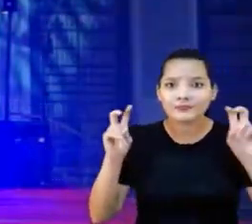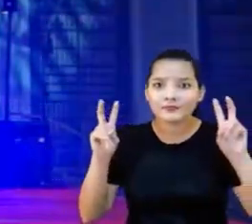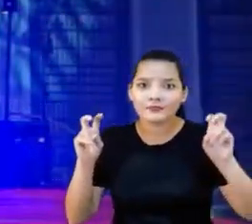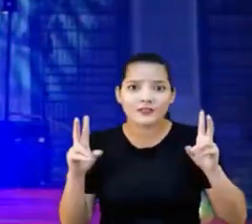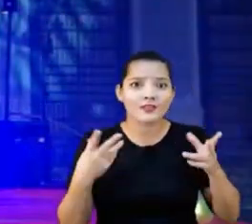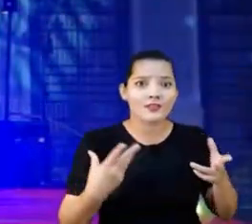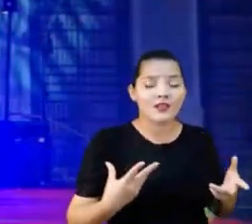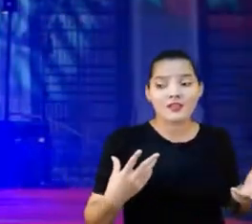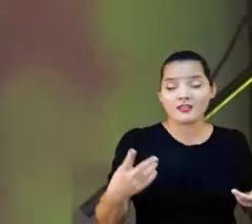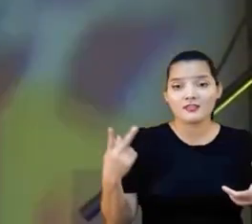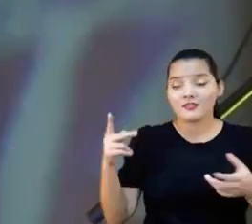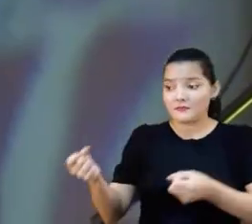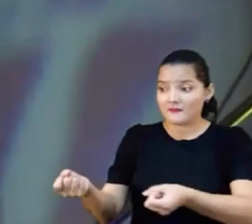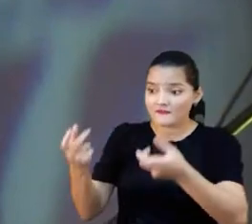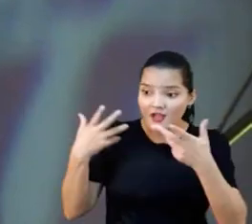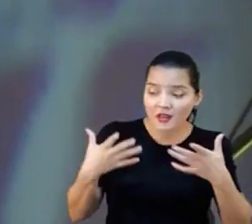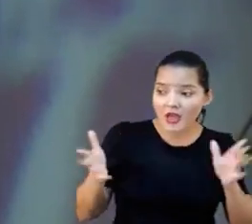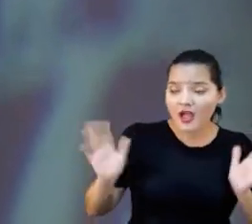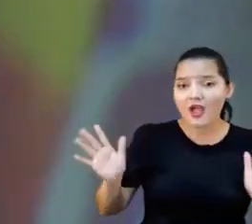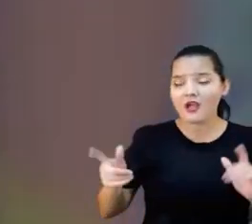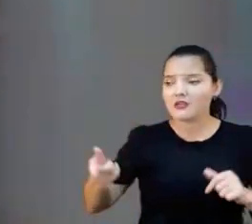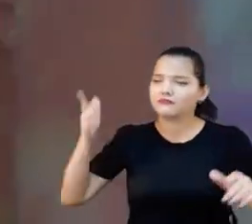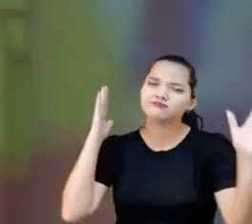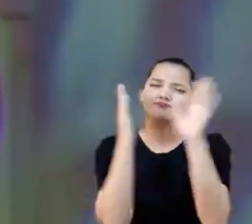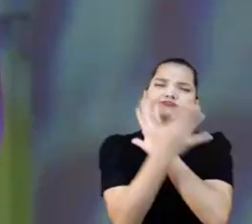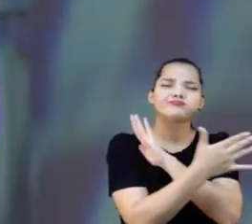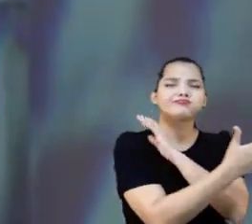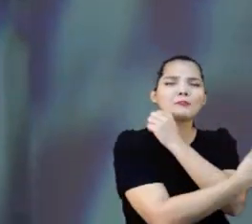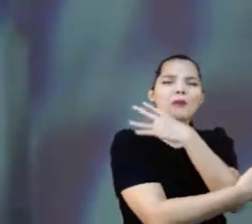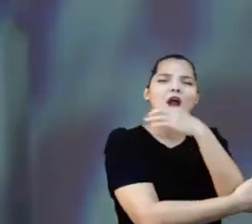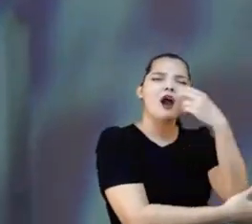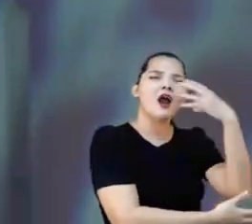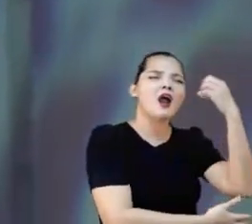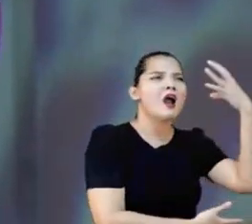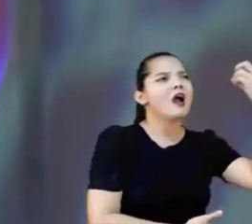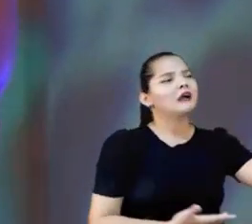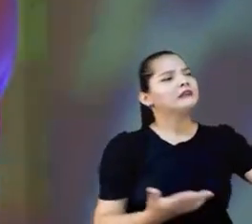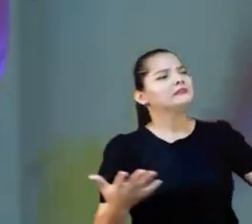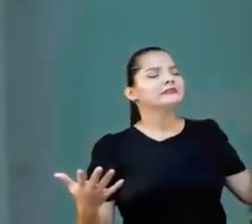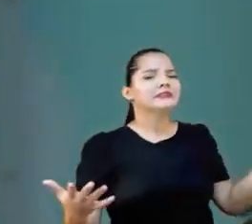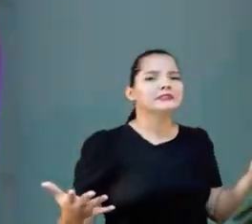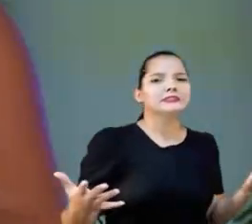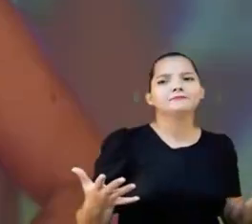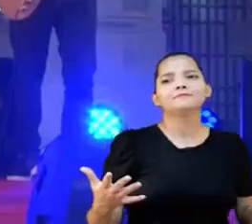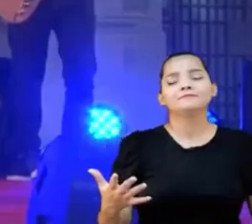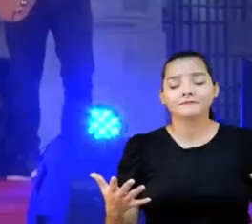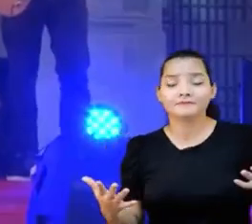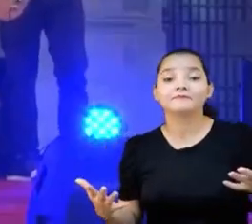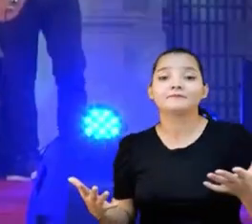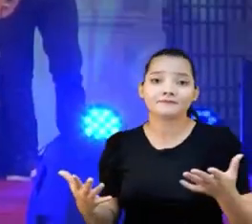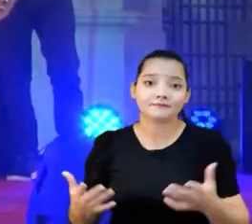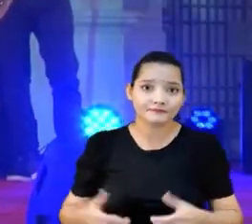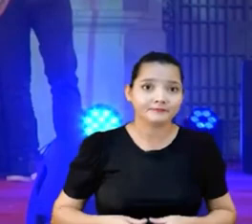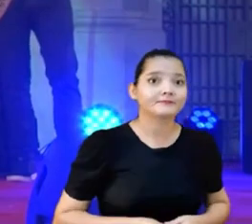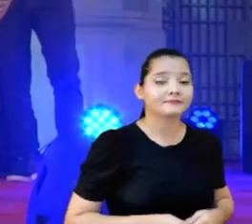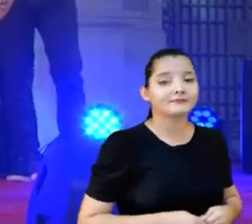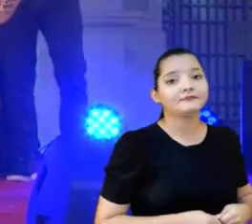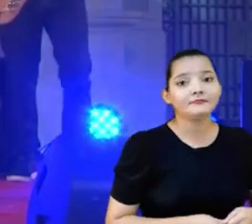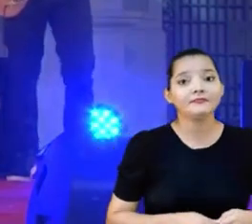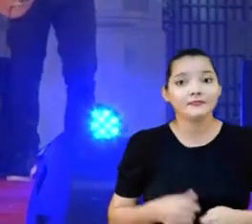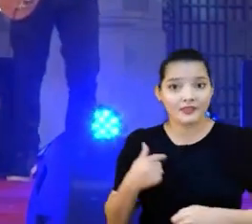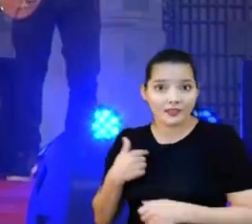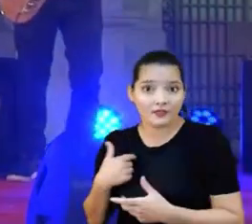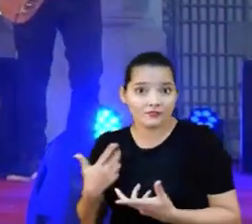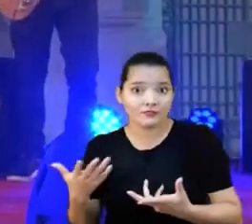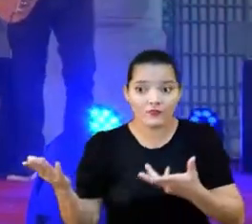na estrada, like a Rolling Stone. Nunca mais